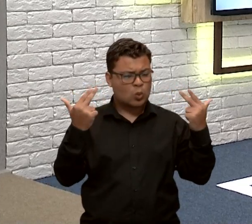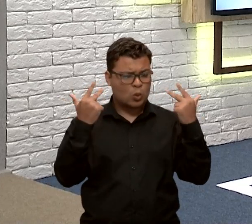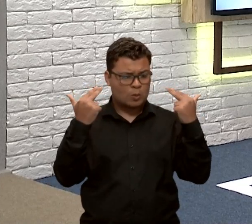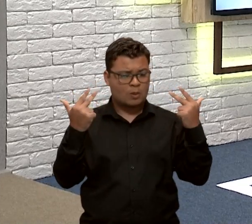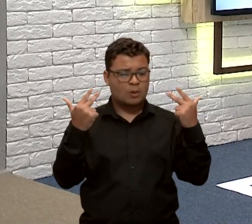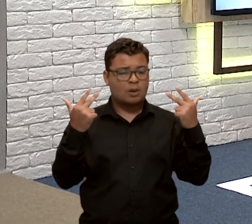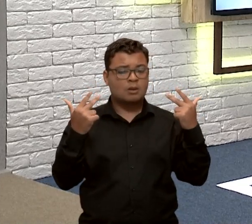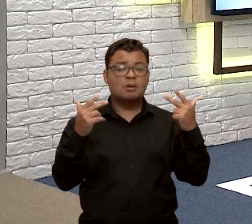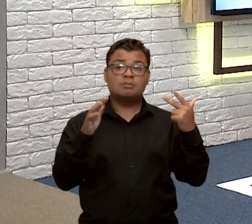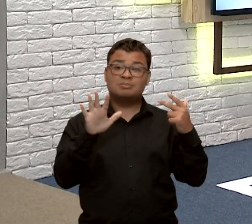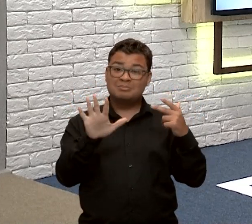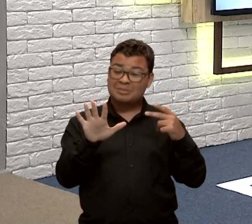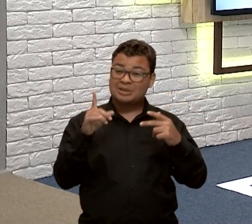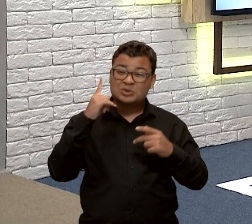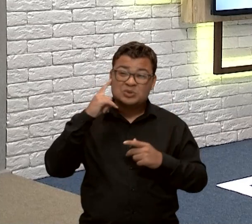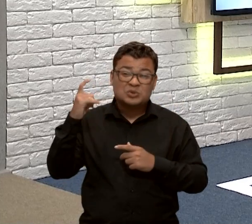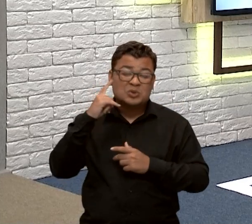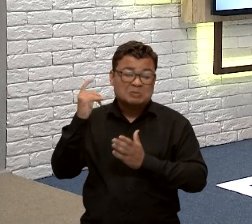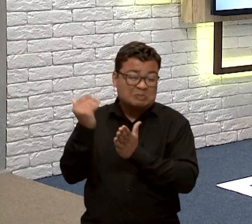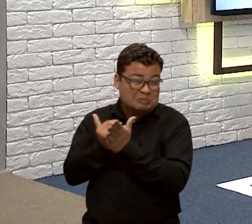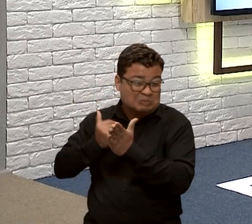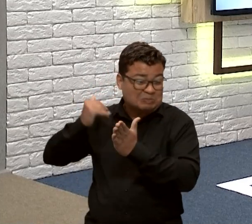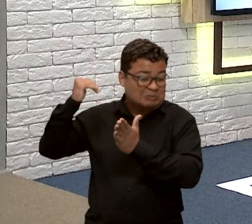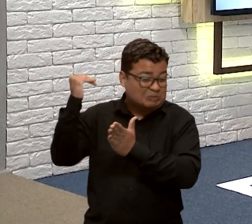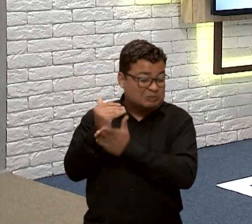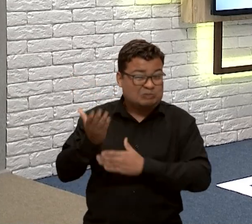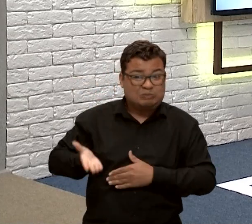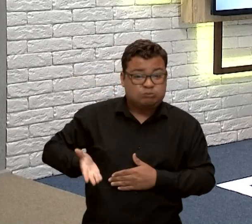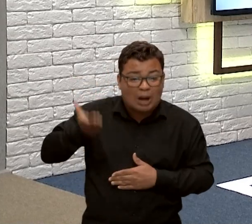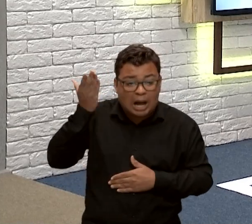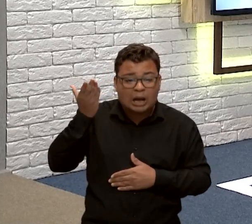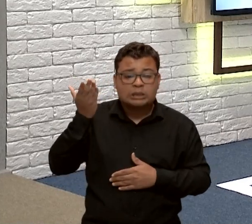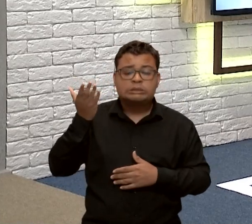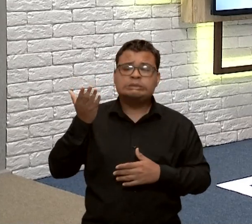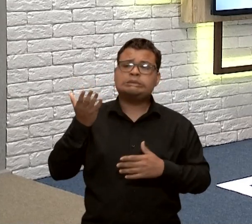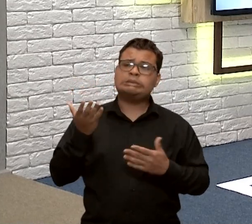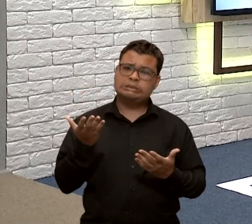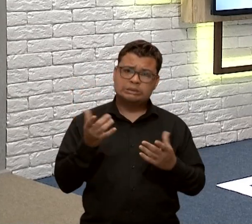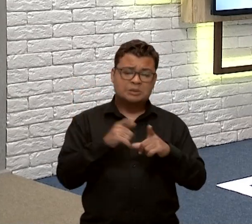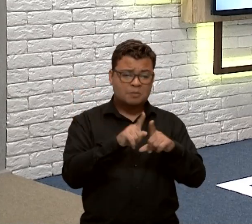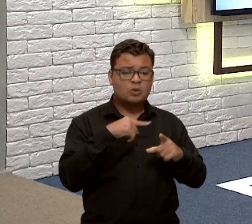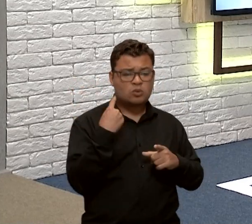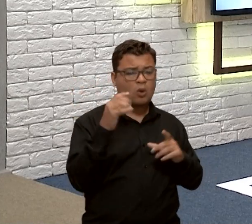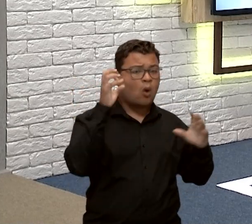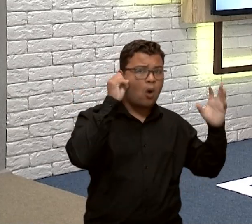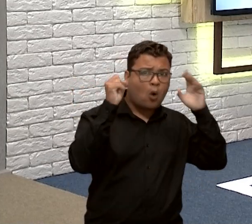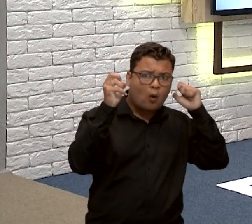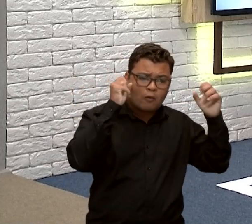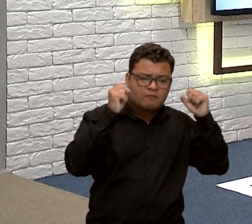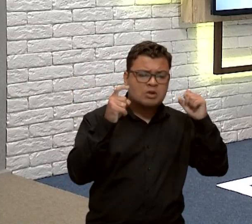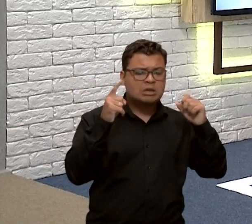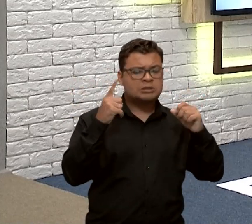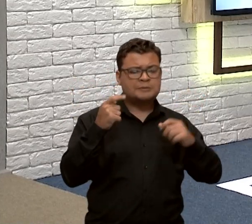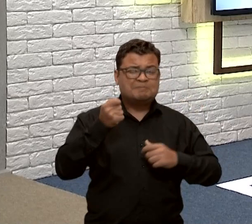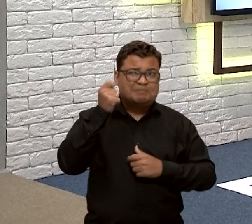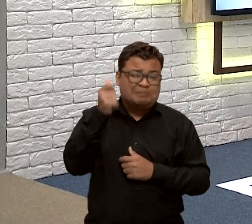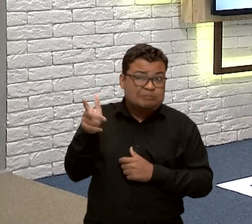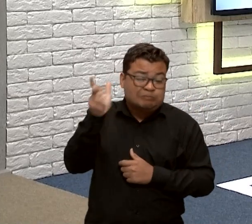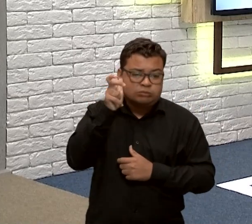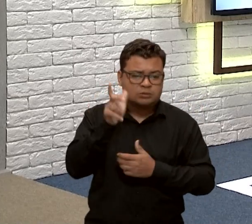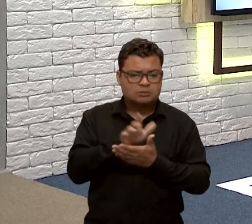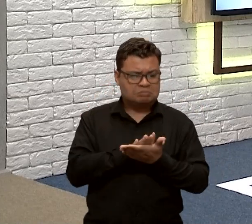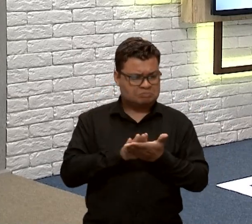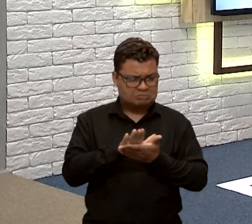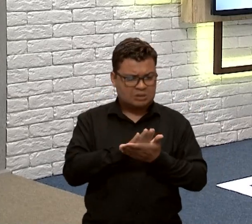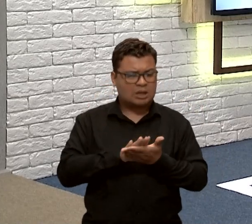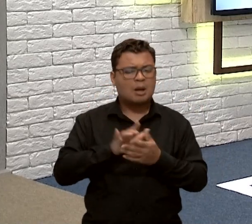muito altos vai além de hipersensibilidade, porque até nós, pessoas normo-ouvintes, elas podem ter